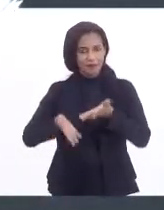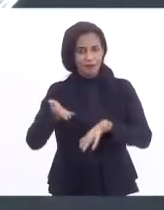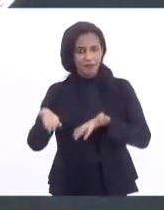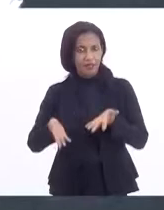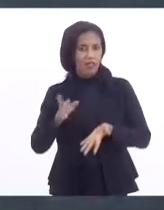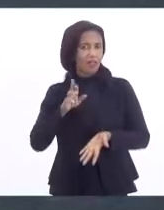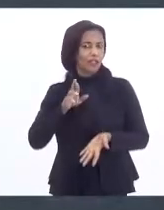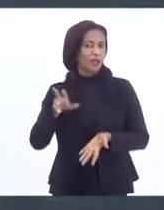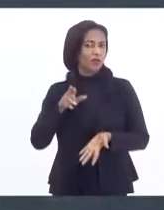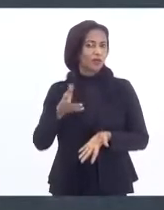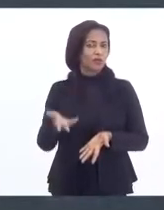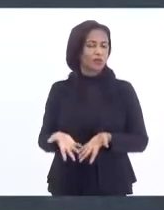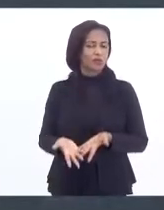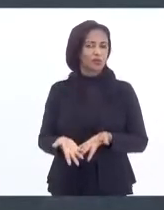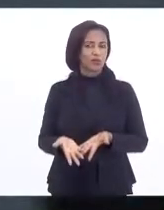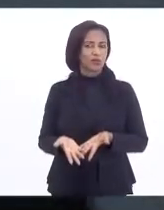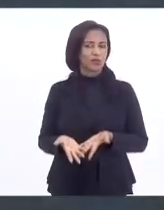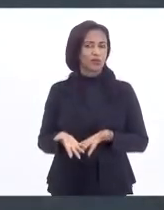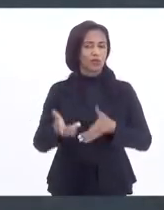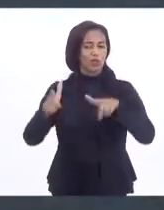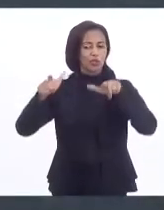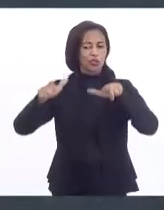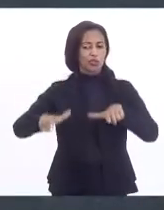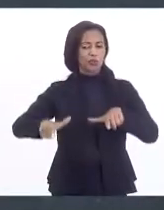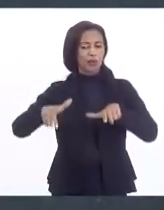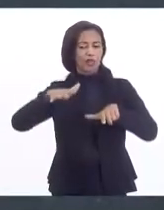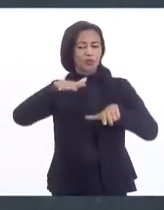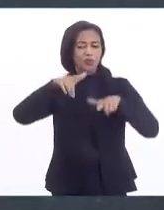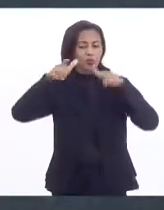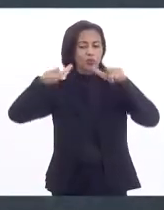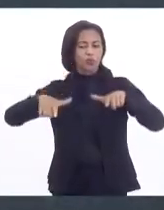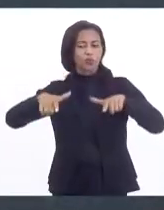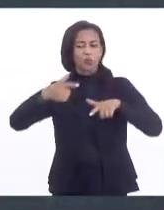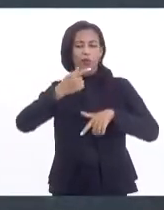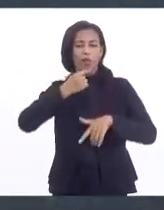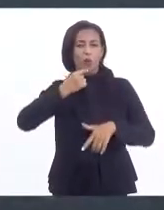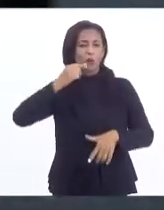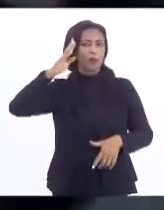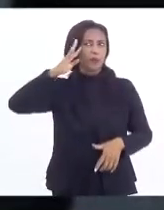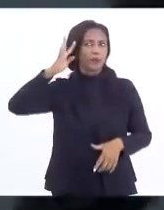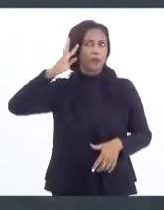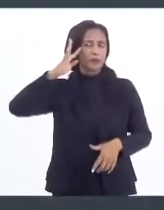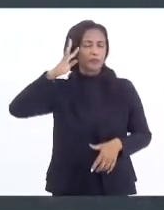não só de espaços reflexivos para homens